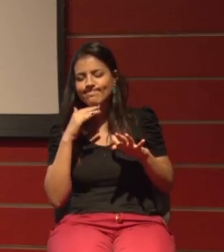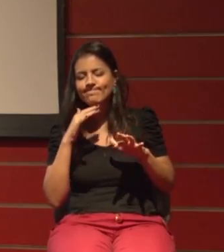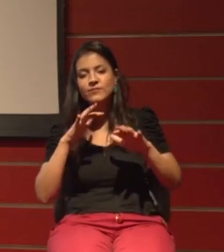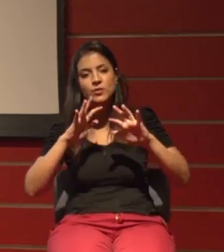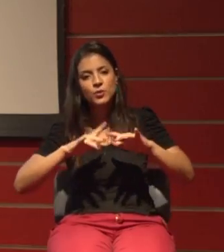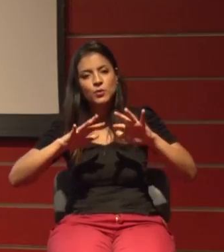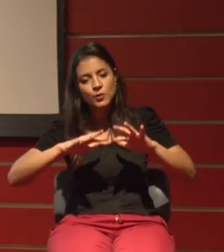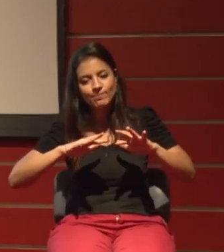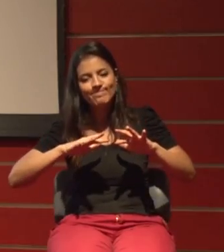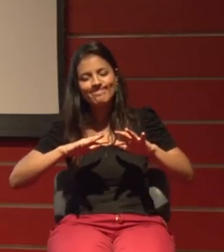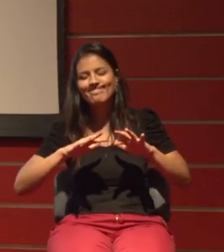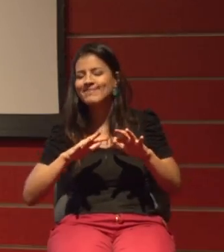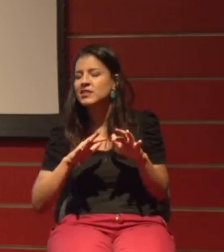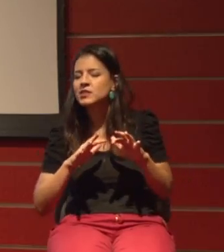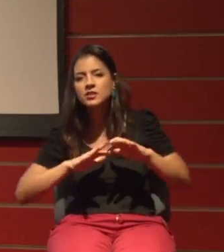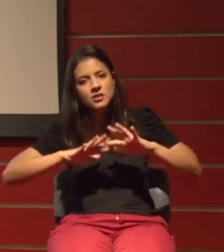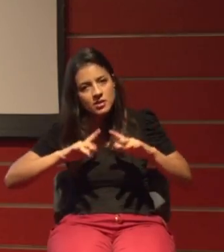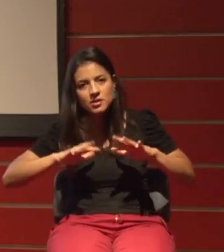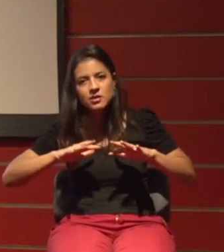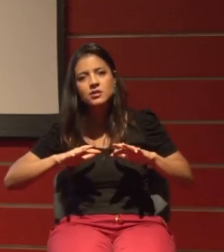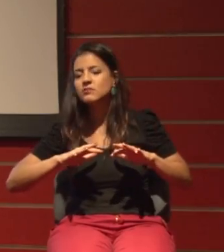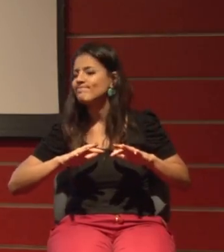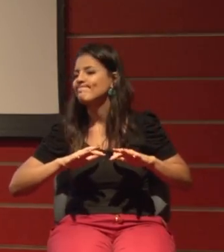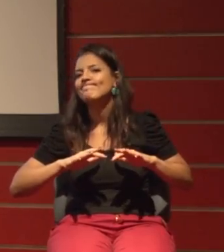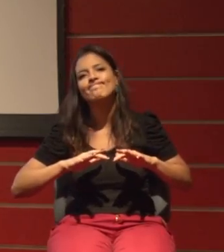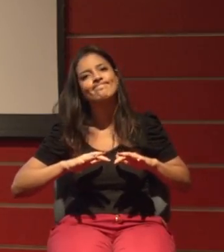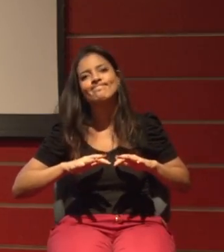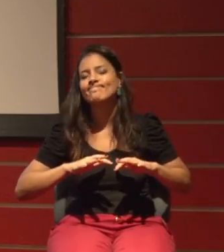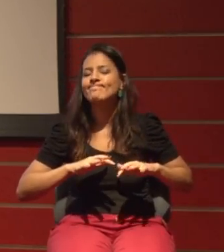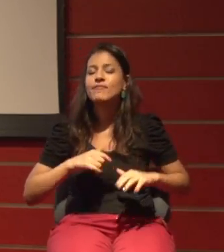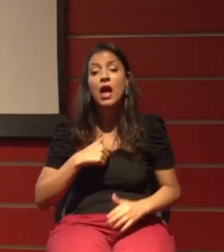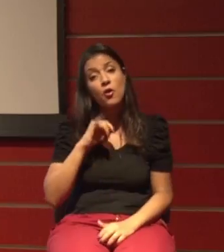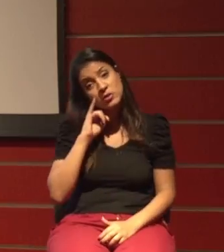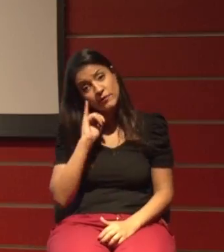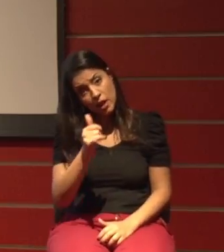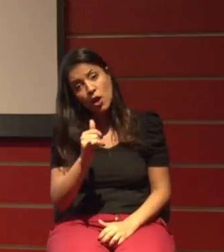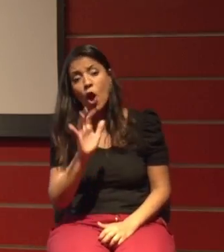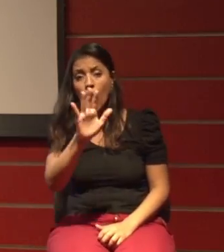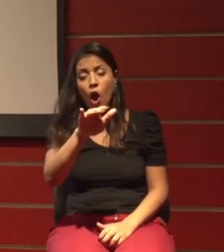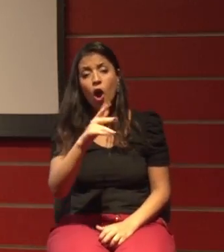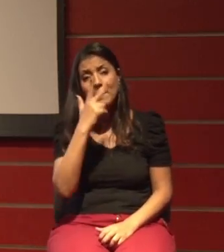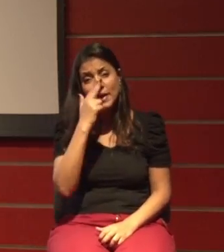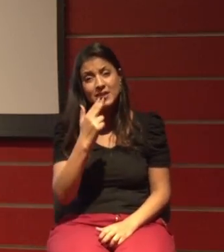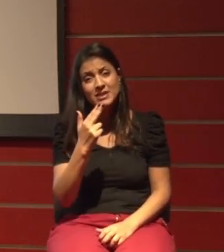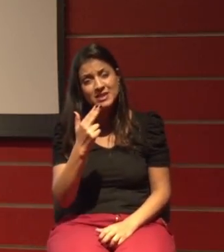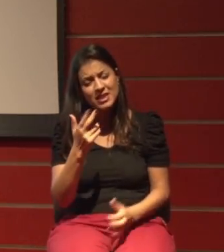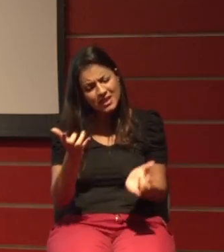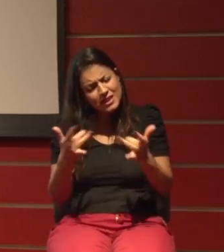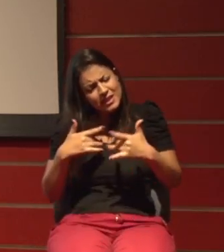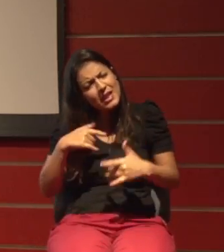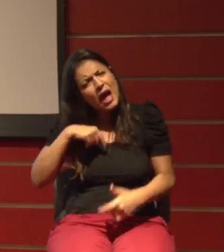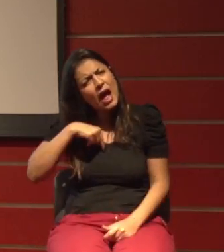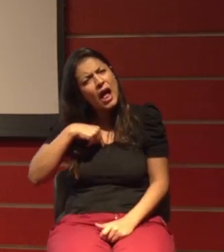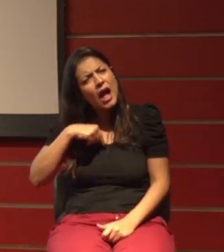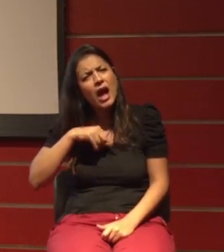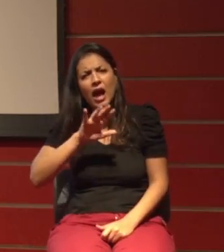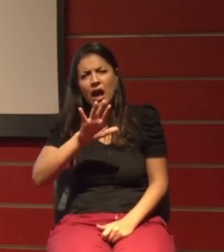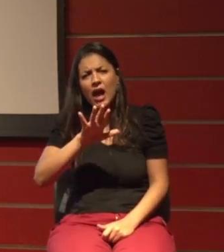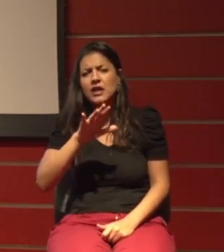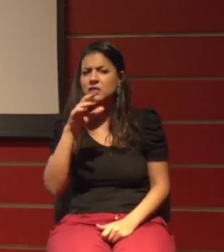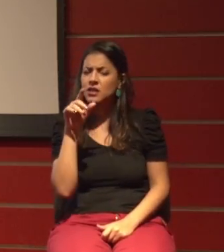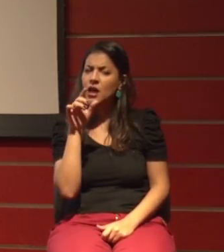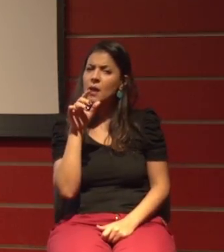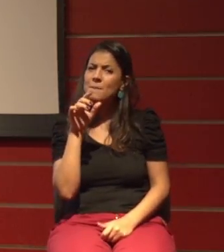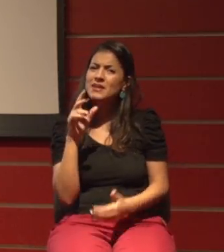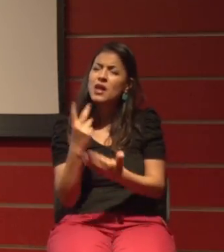falei olha tem tá dentro de você né Eh mas uma algumas coisas algumas umas experiências se